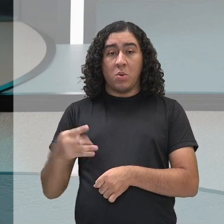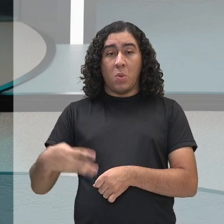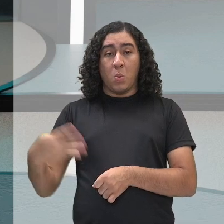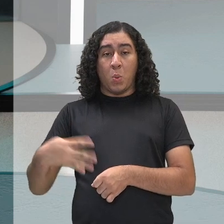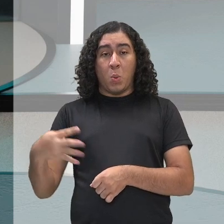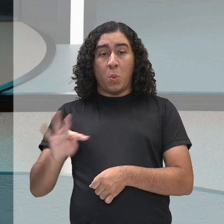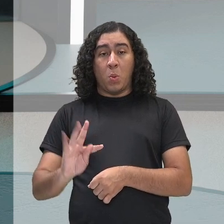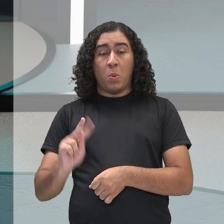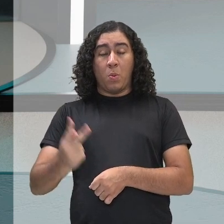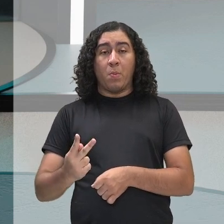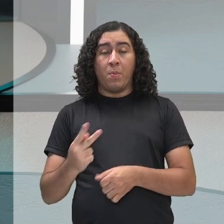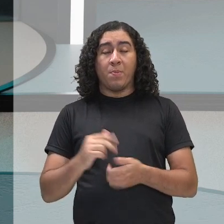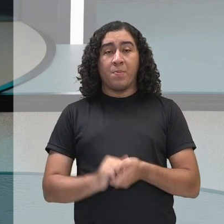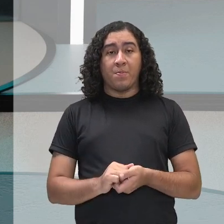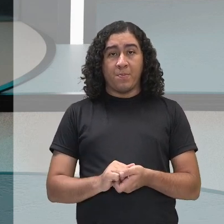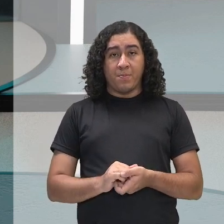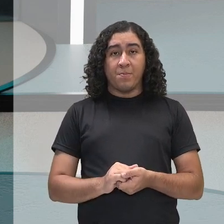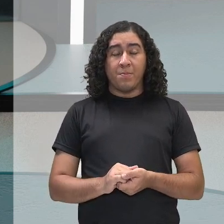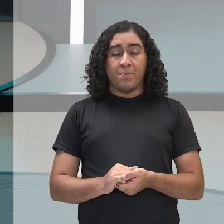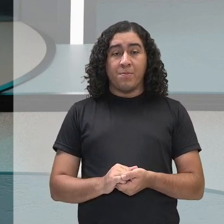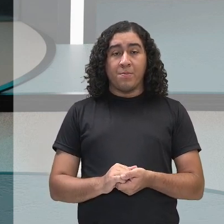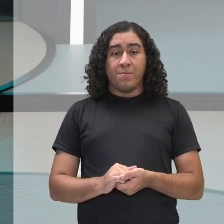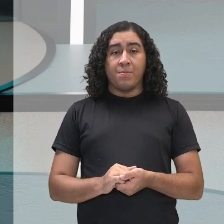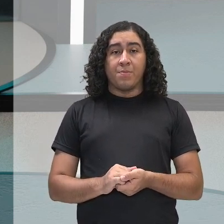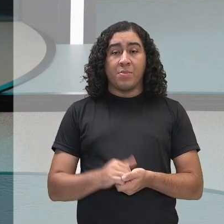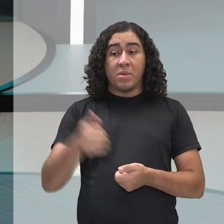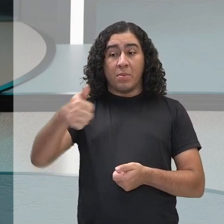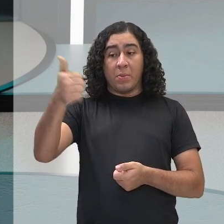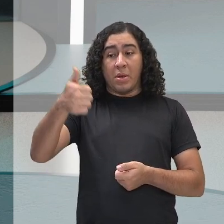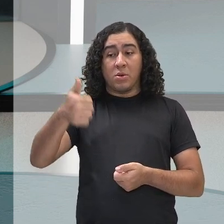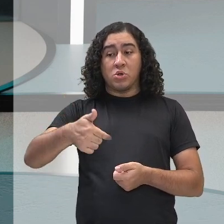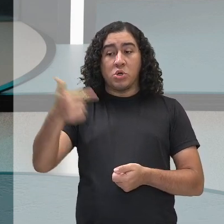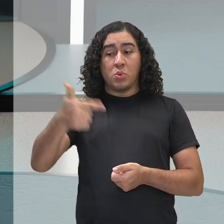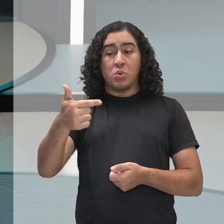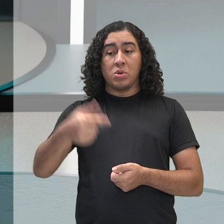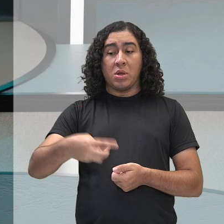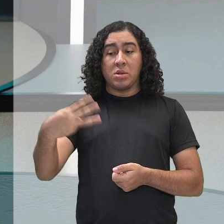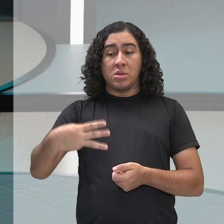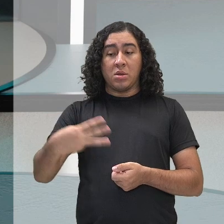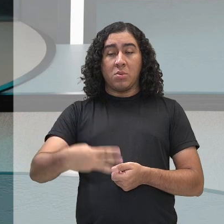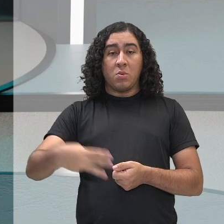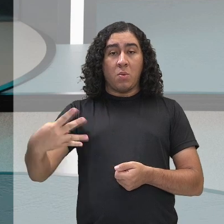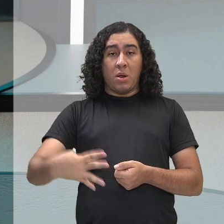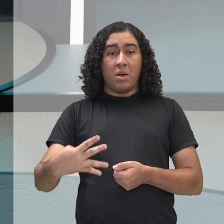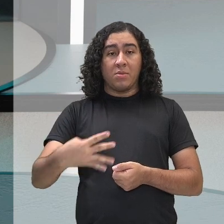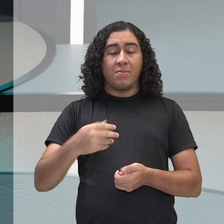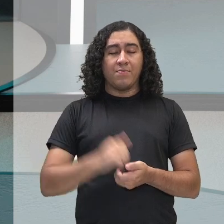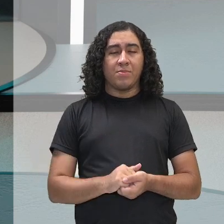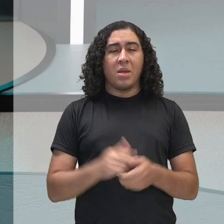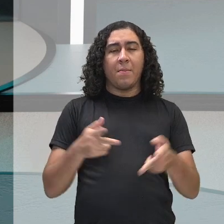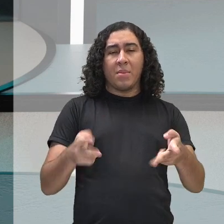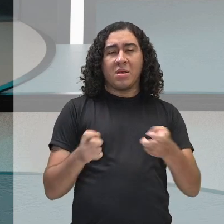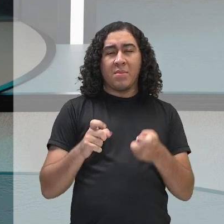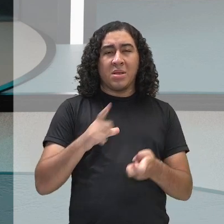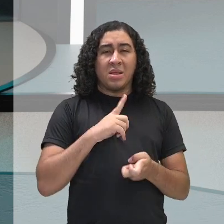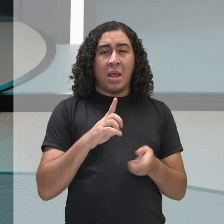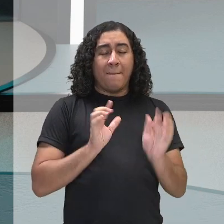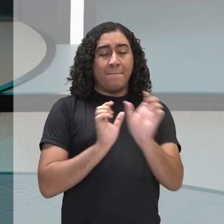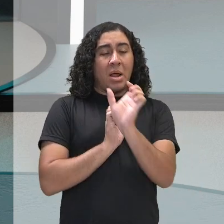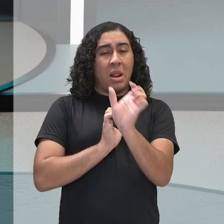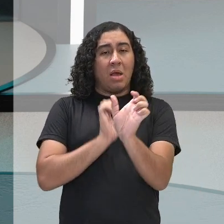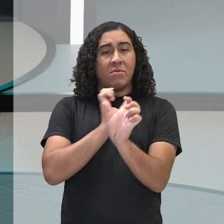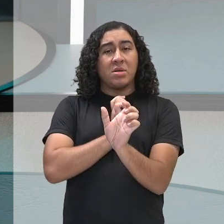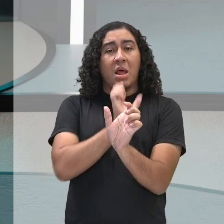third, terceiro e fourth, quarto. Observe que está em destaque lá no final da palavra as duas